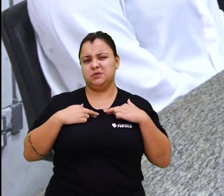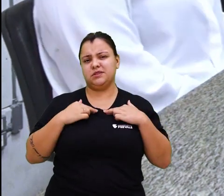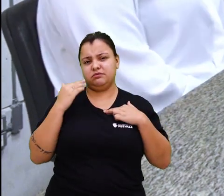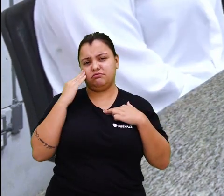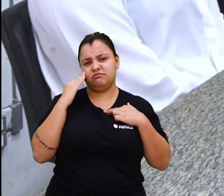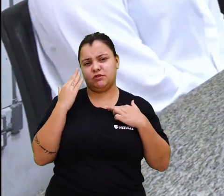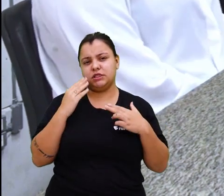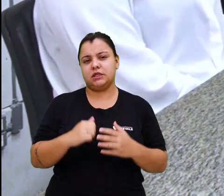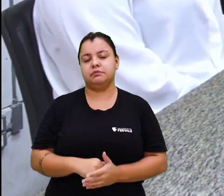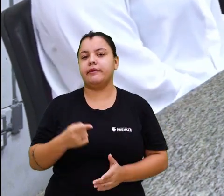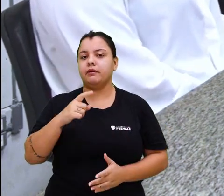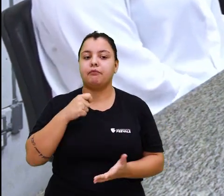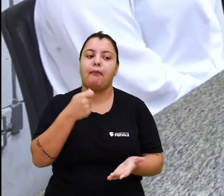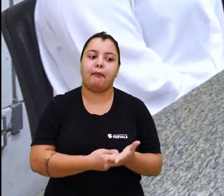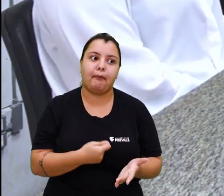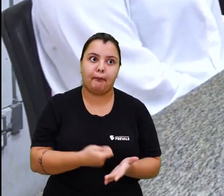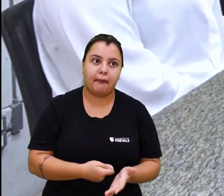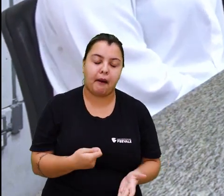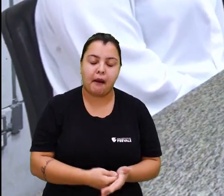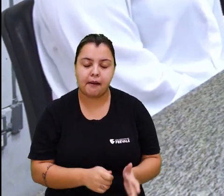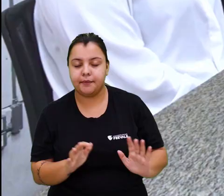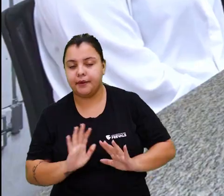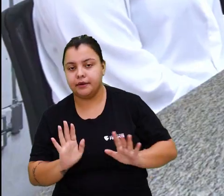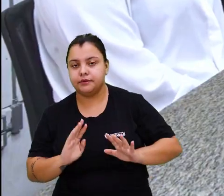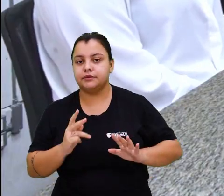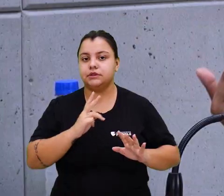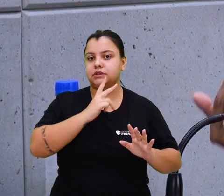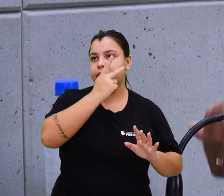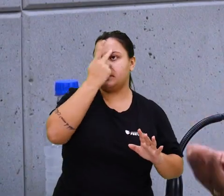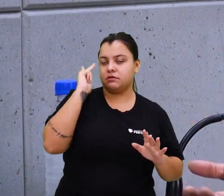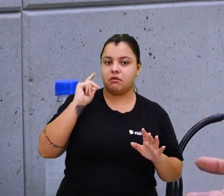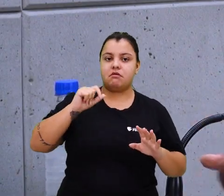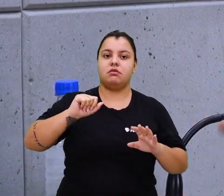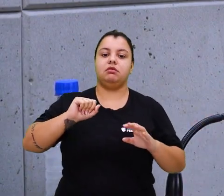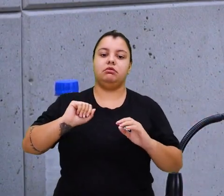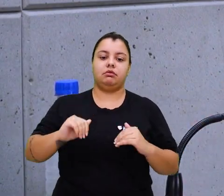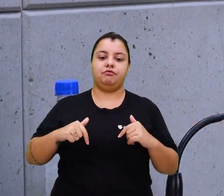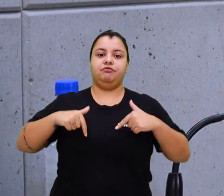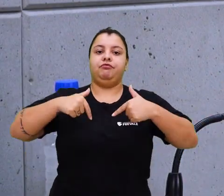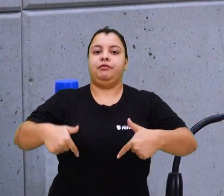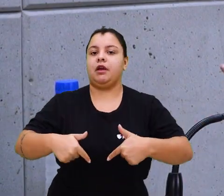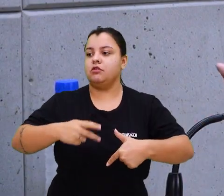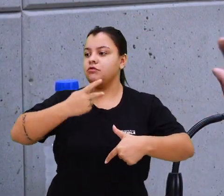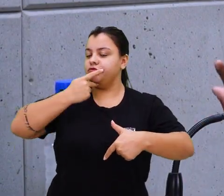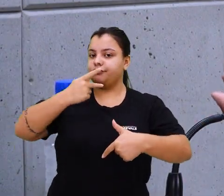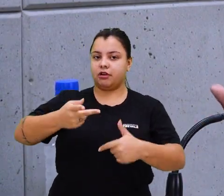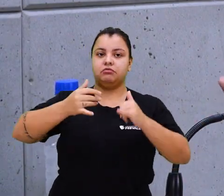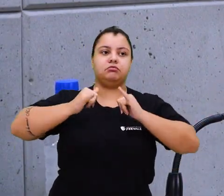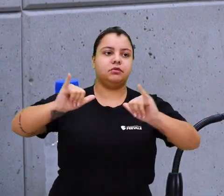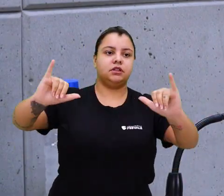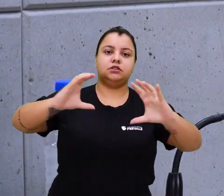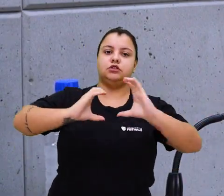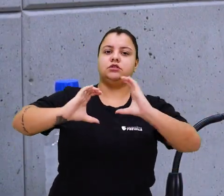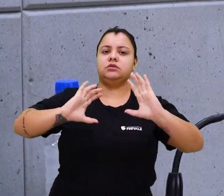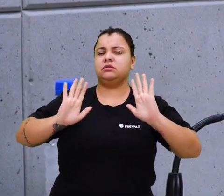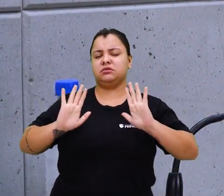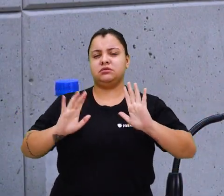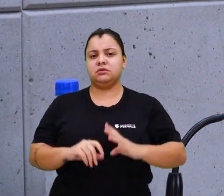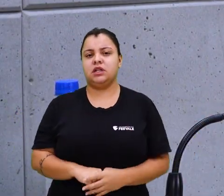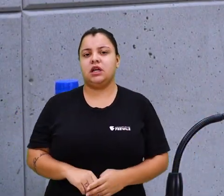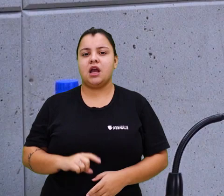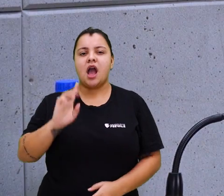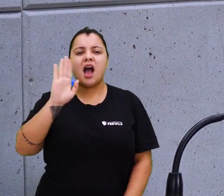pouco mais né Não me cobrando assim de não ser essa pessoa da frente né Essa comunicadora às vezes muitas